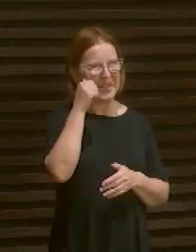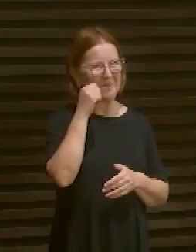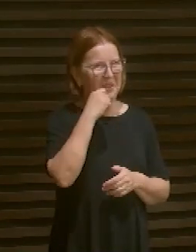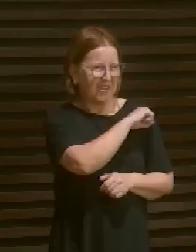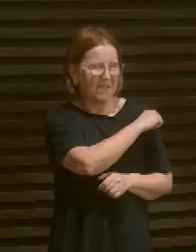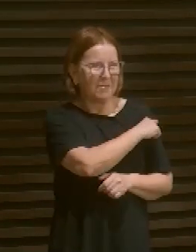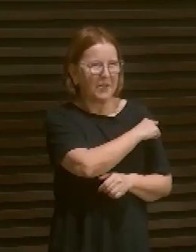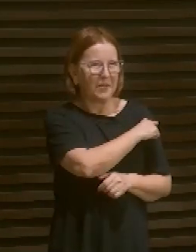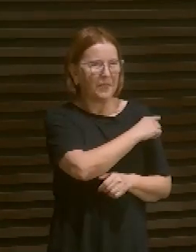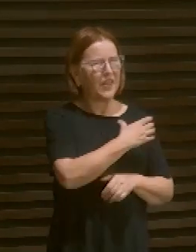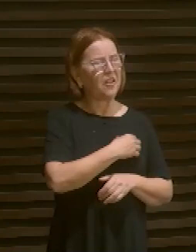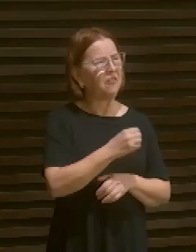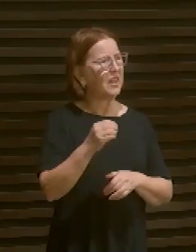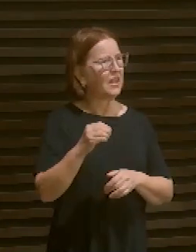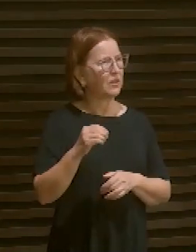A filha do